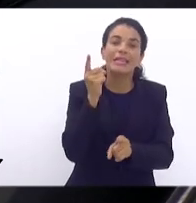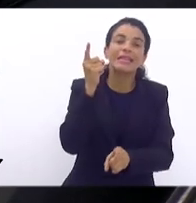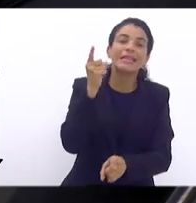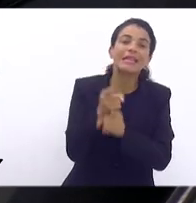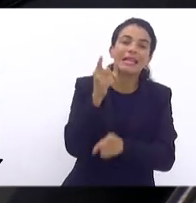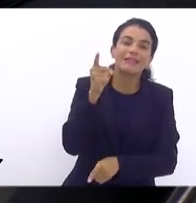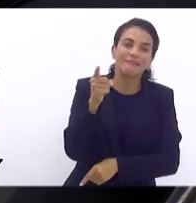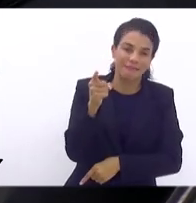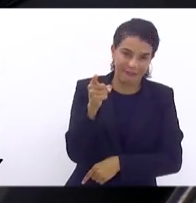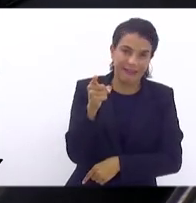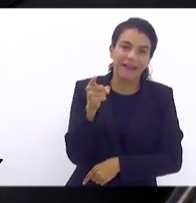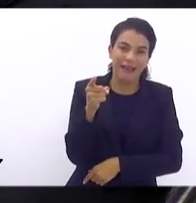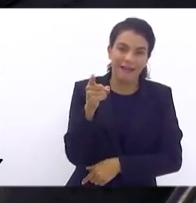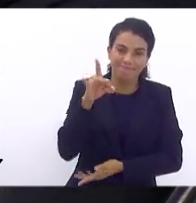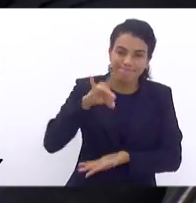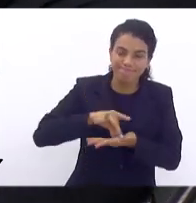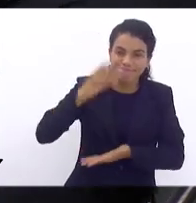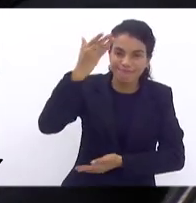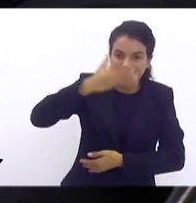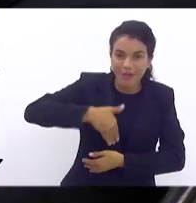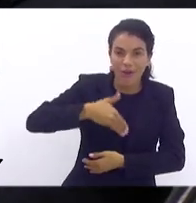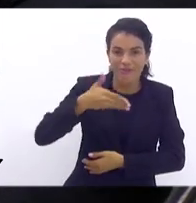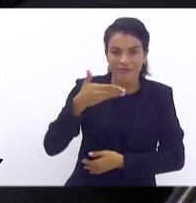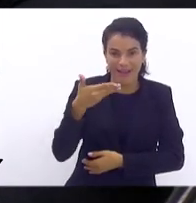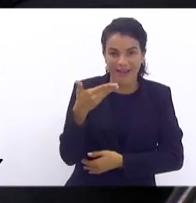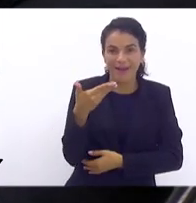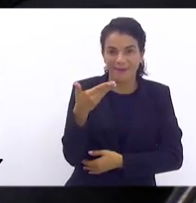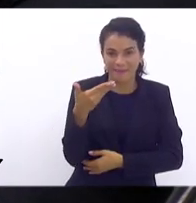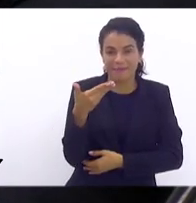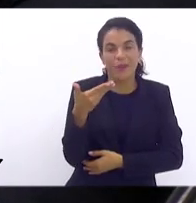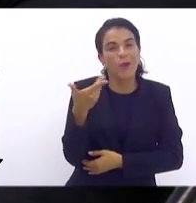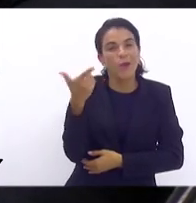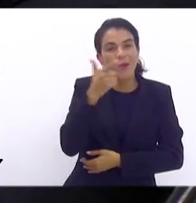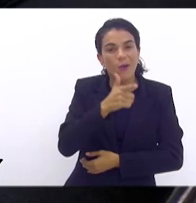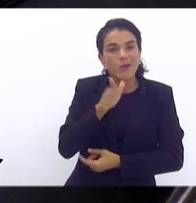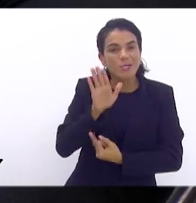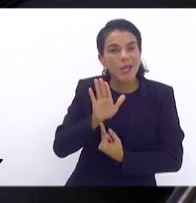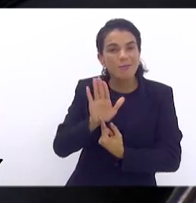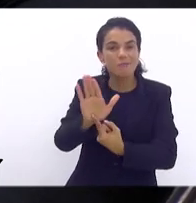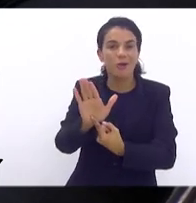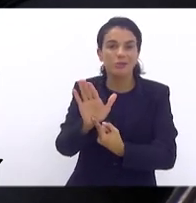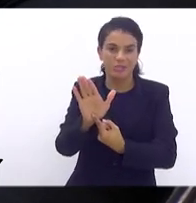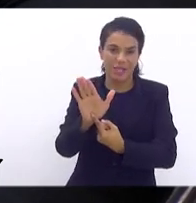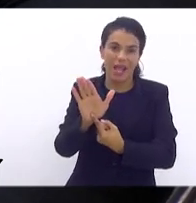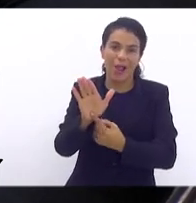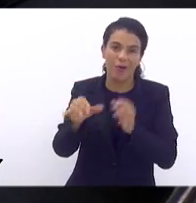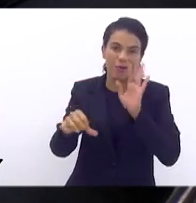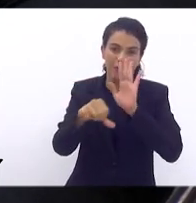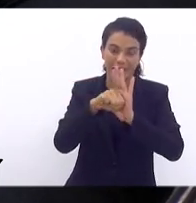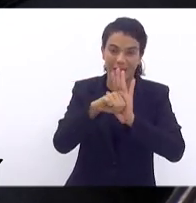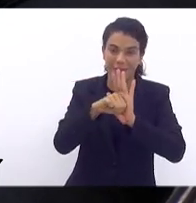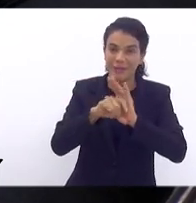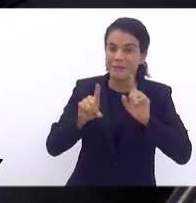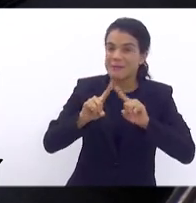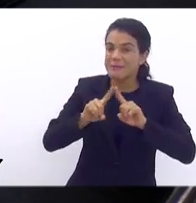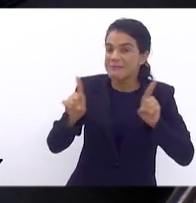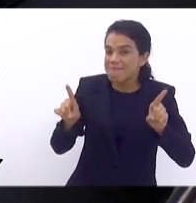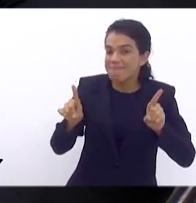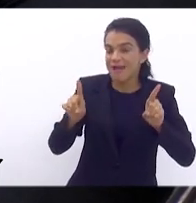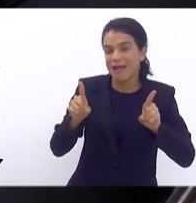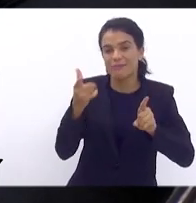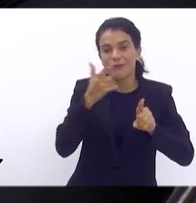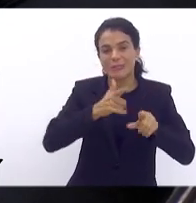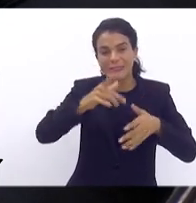do Fato né a gente consegue apontar materialidade mas é dificilmente